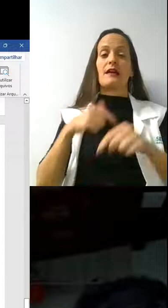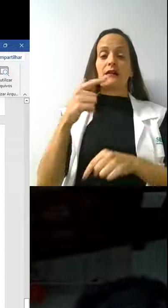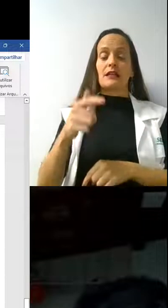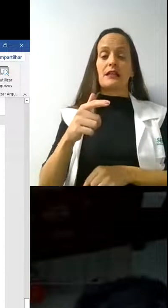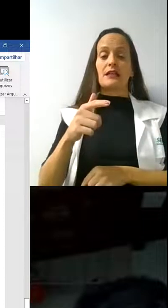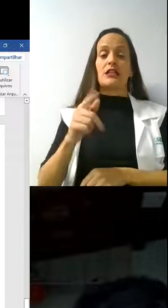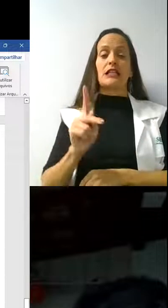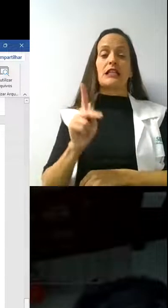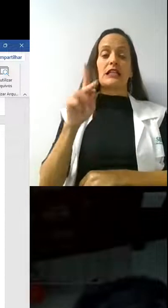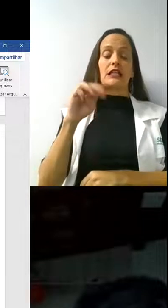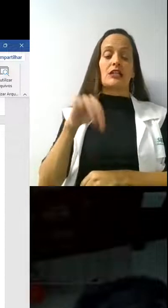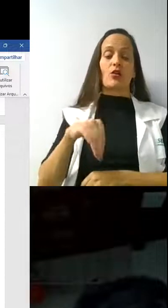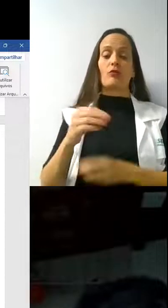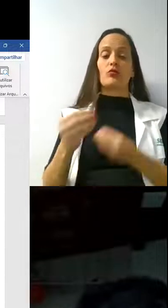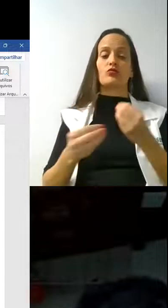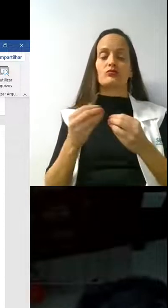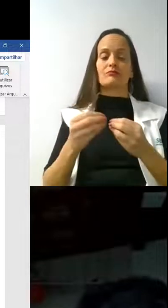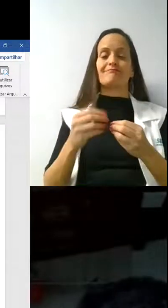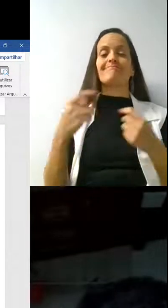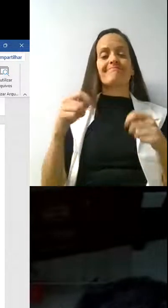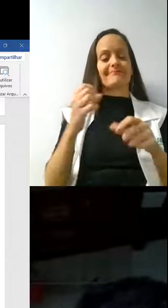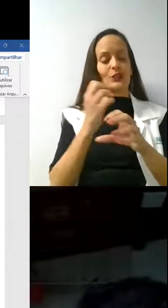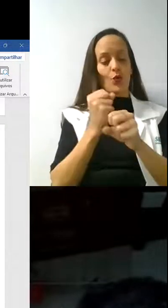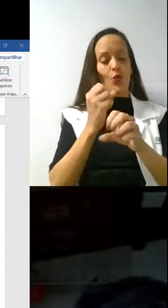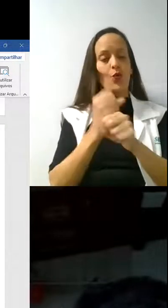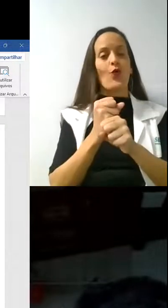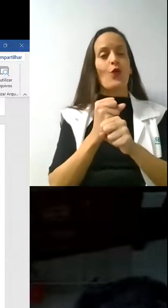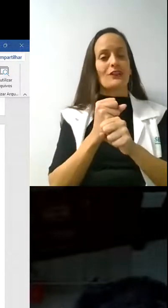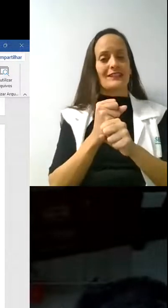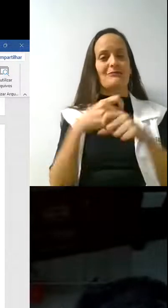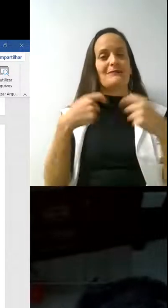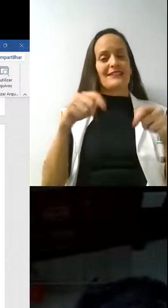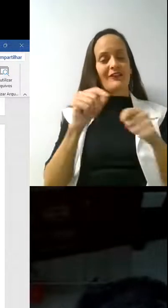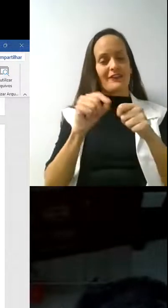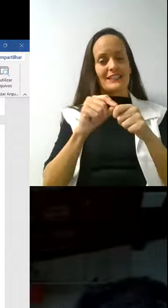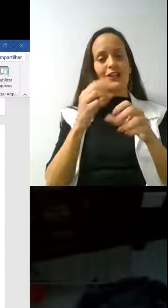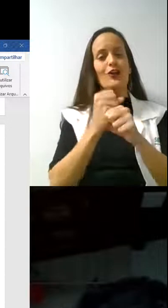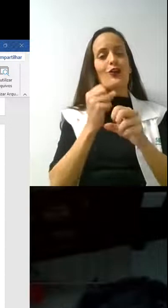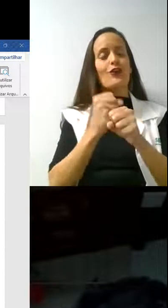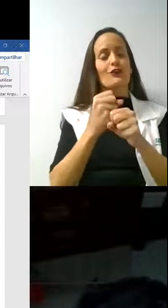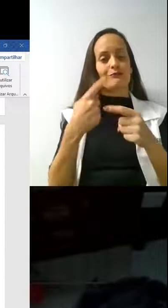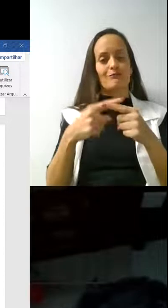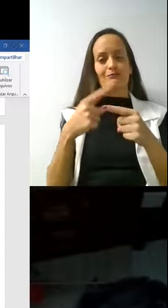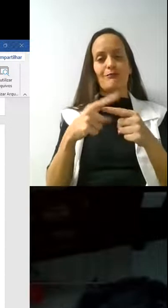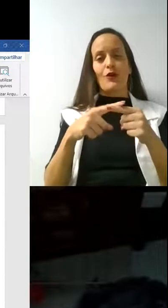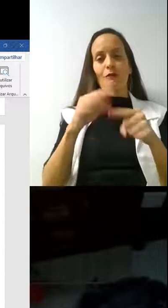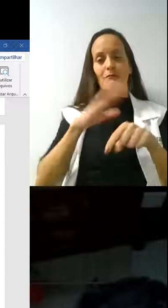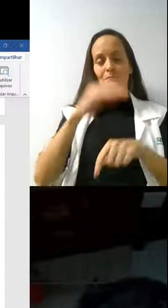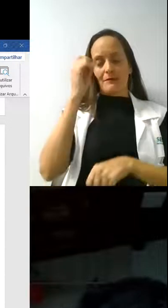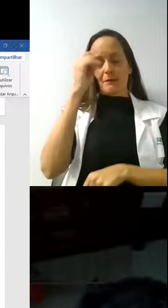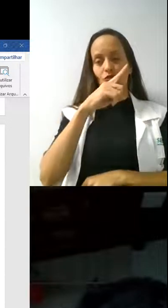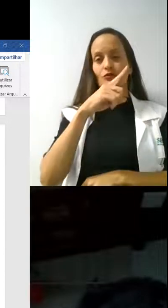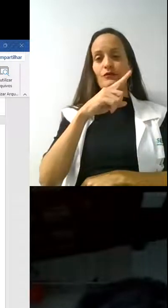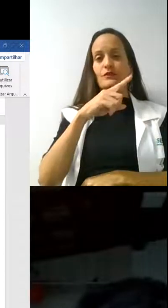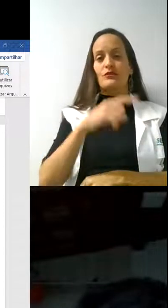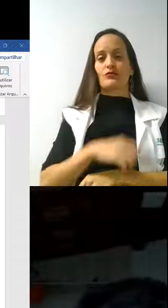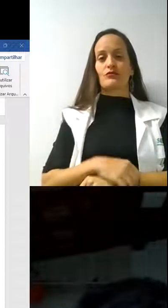em quilômetros. Quilômetros aí tem que fazer conta, né? Porque vai aparecer vírgula. Então, ó, 210 dividido por 1000.